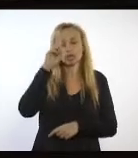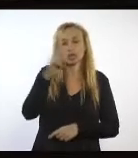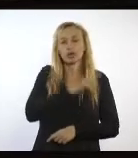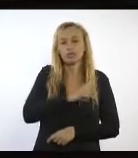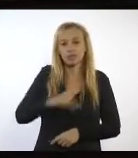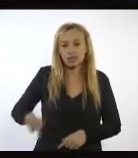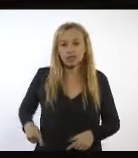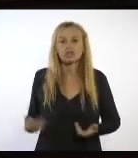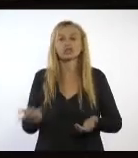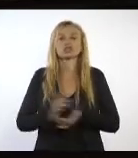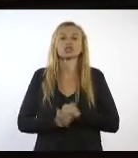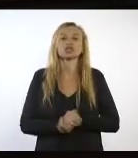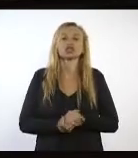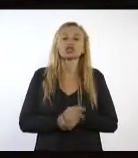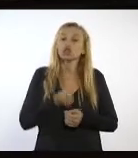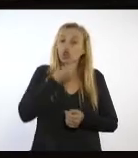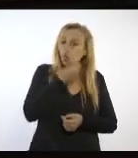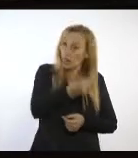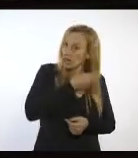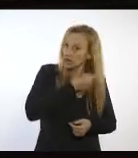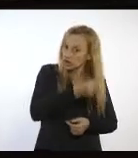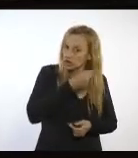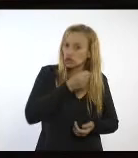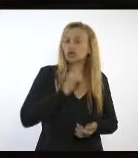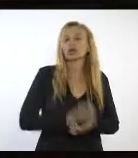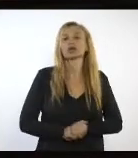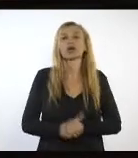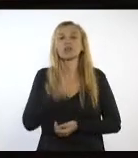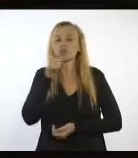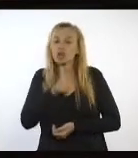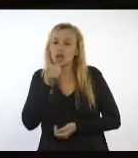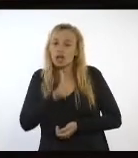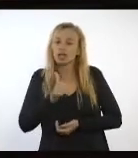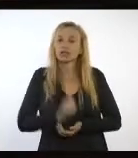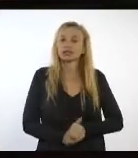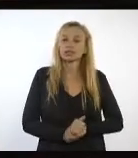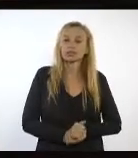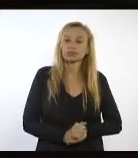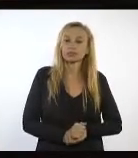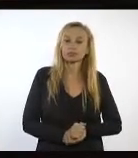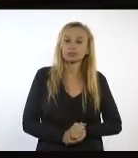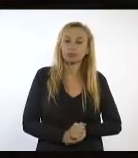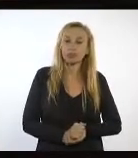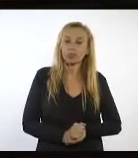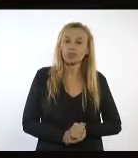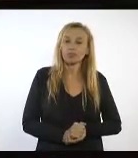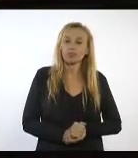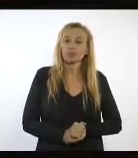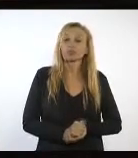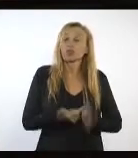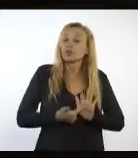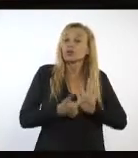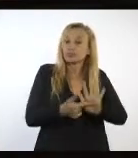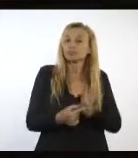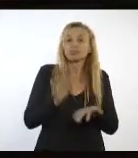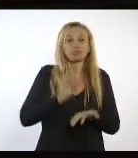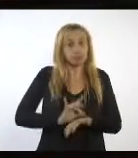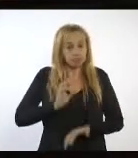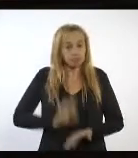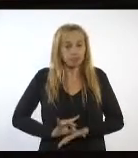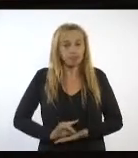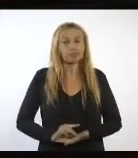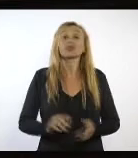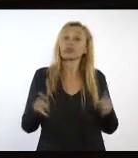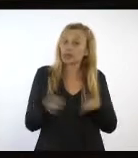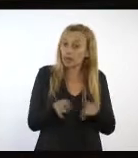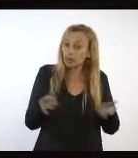que jornalistas, essas mulheres que estão aí trazendo à luz verdades, também não